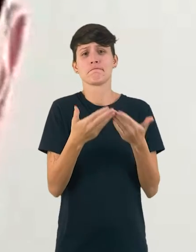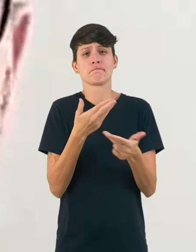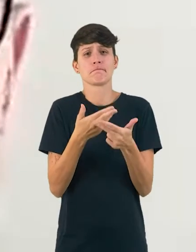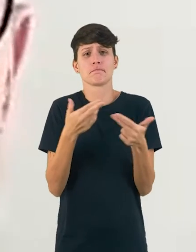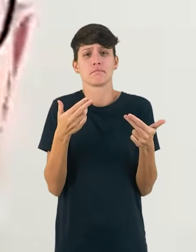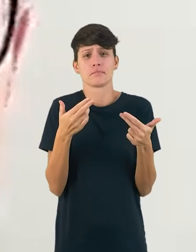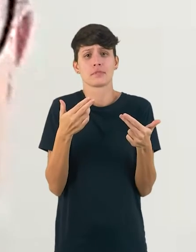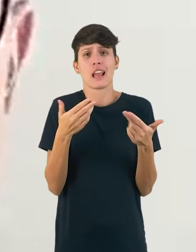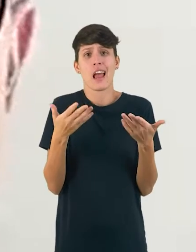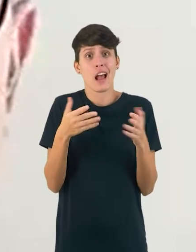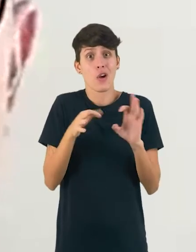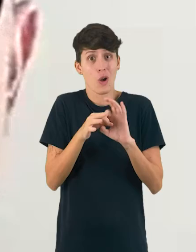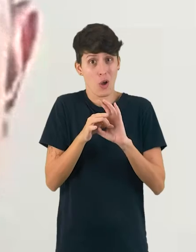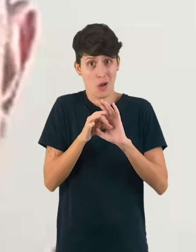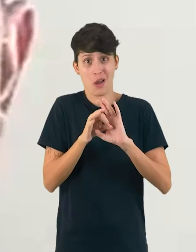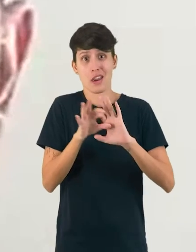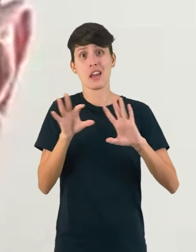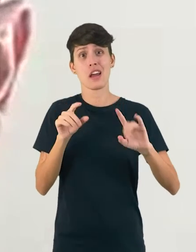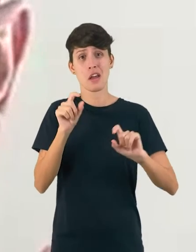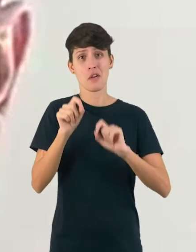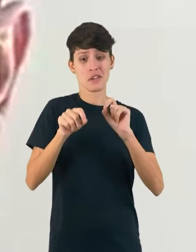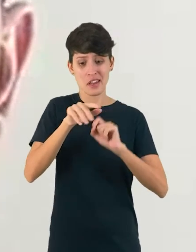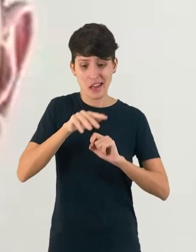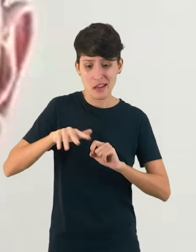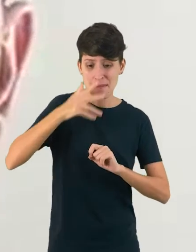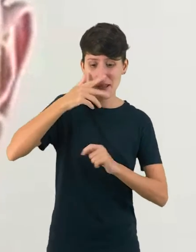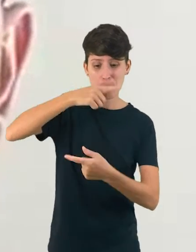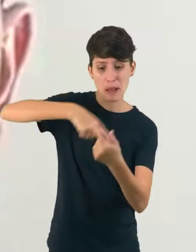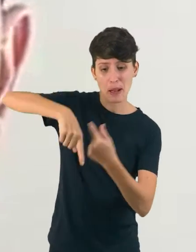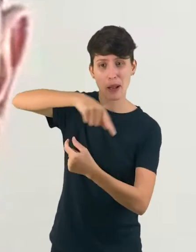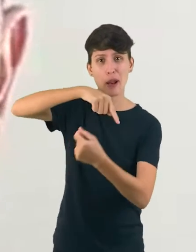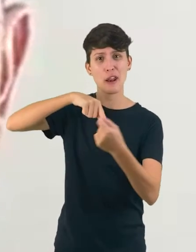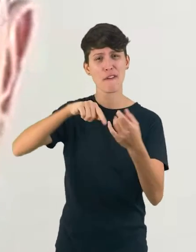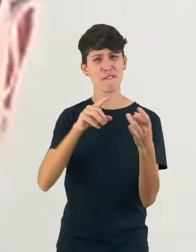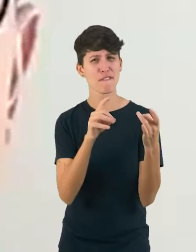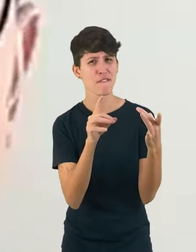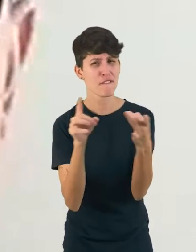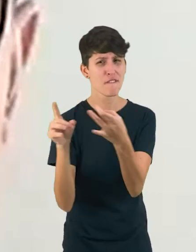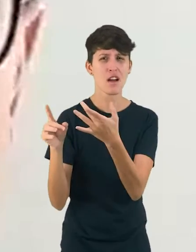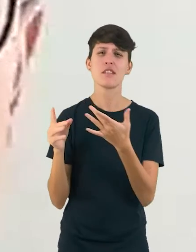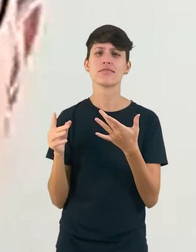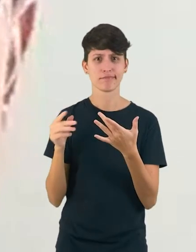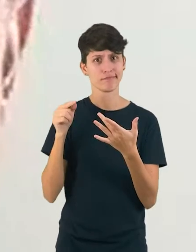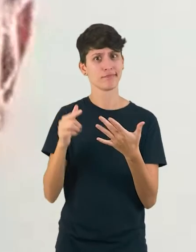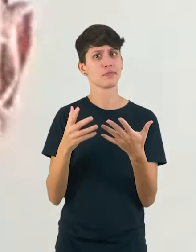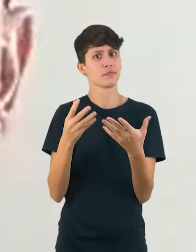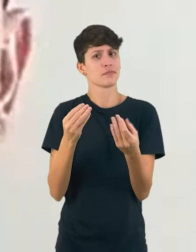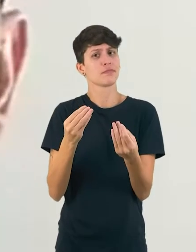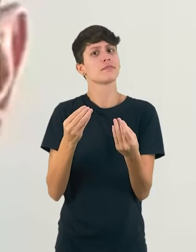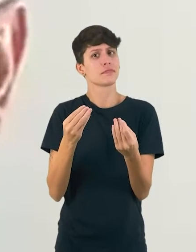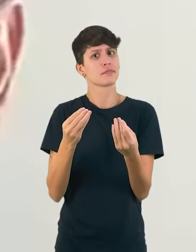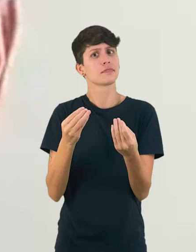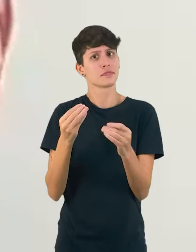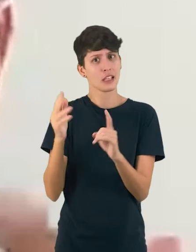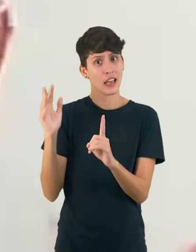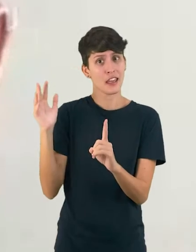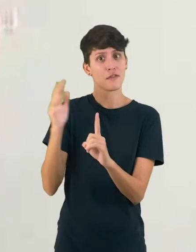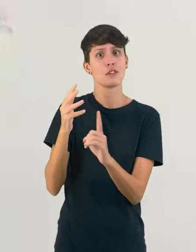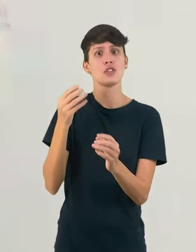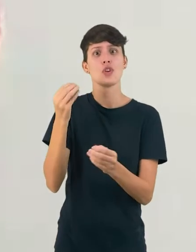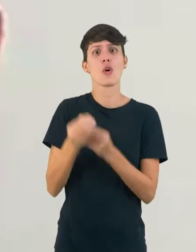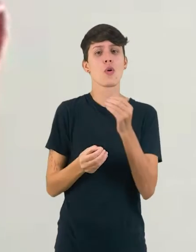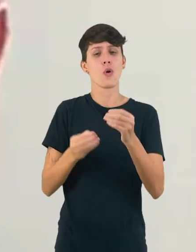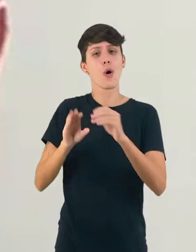aspecto simbólico, né, para dar agora espaço a um aspecto mercadológico. E